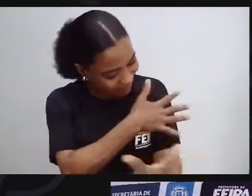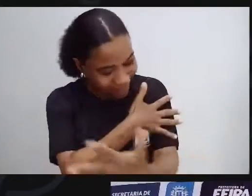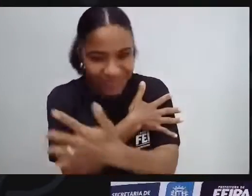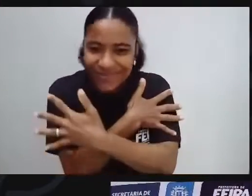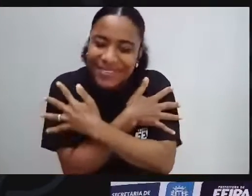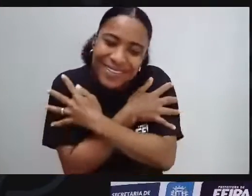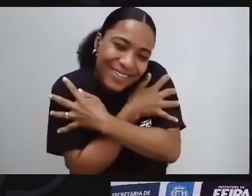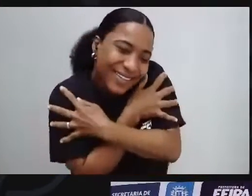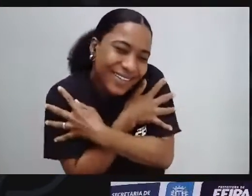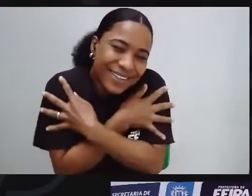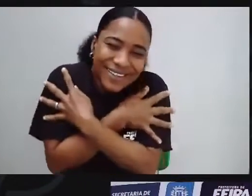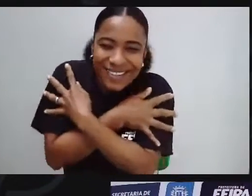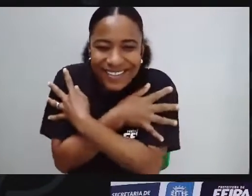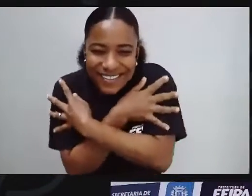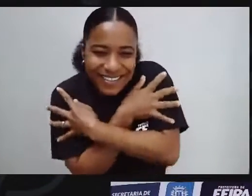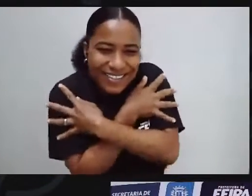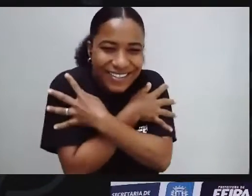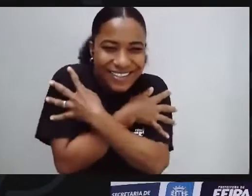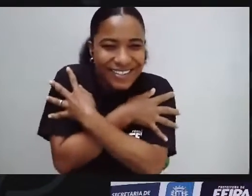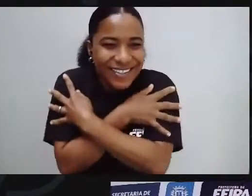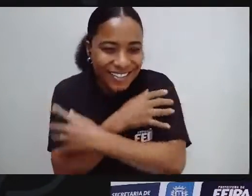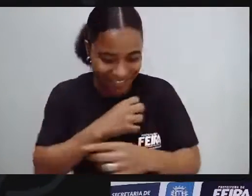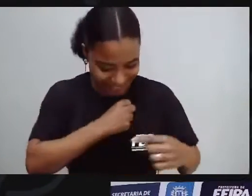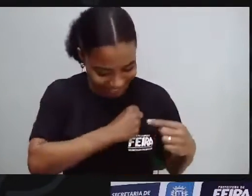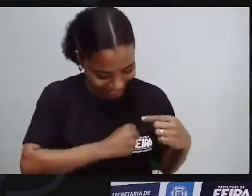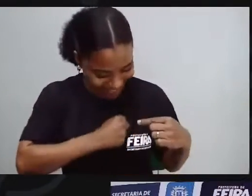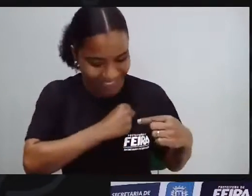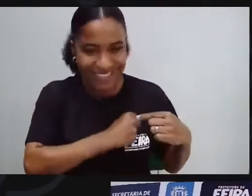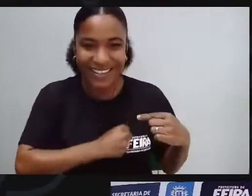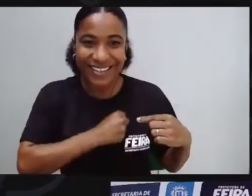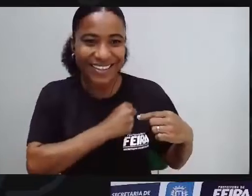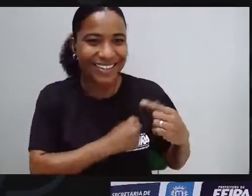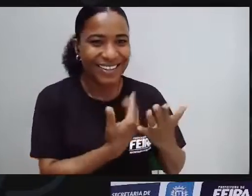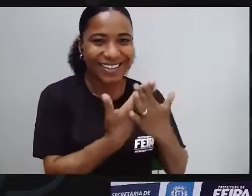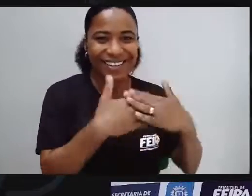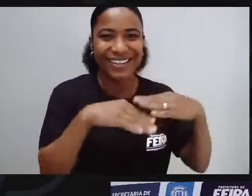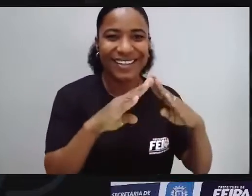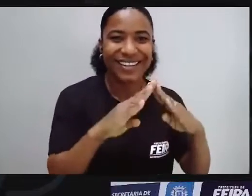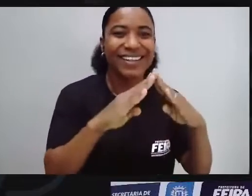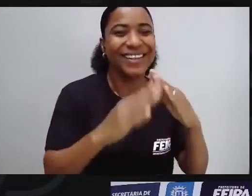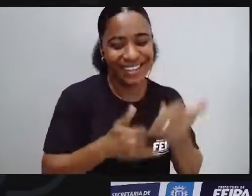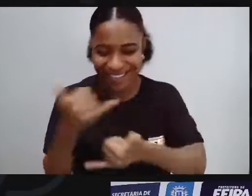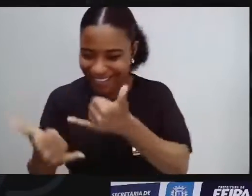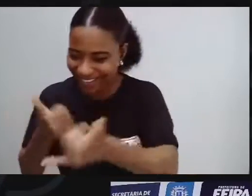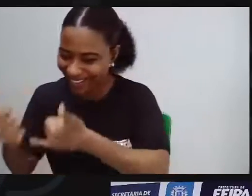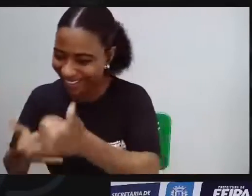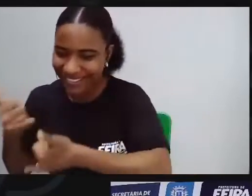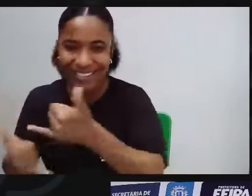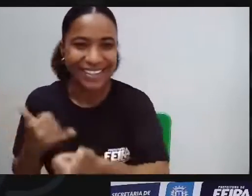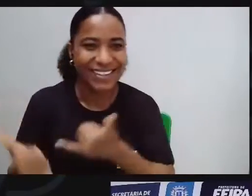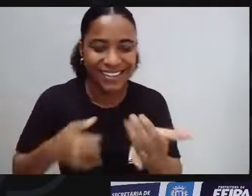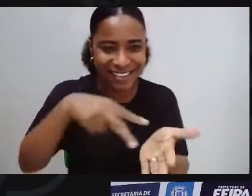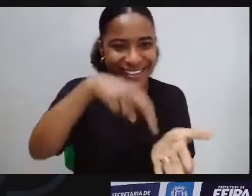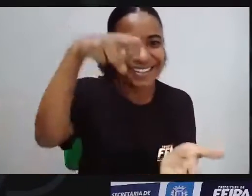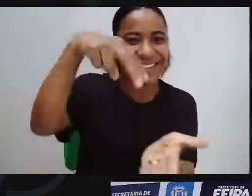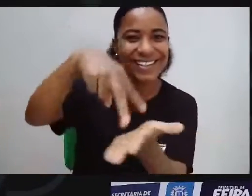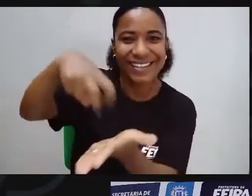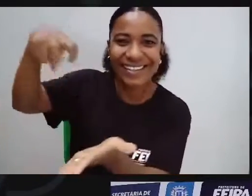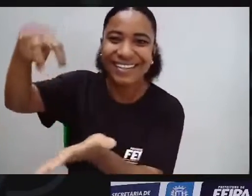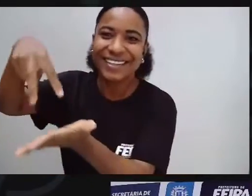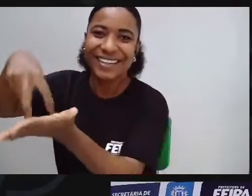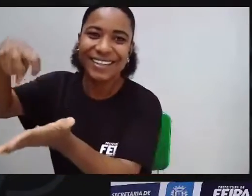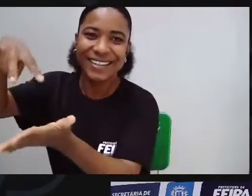tudo bem nega saudade da escola particular Saudade